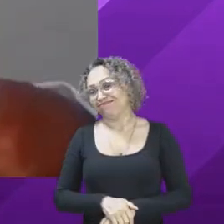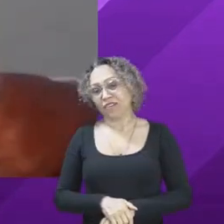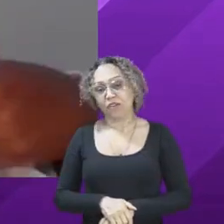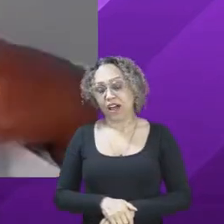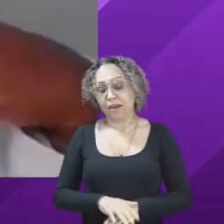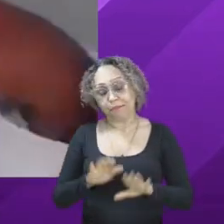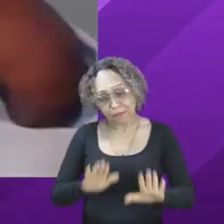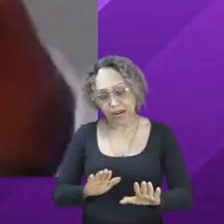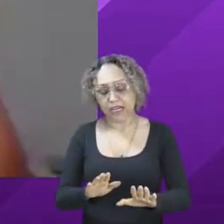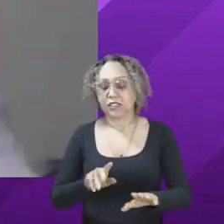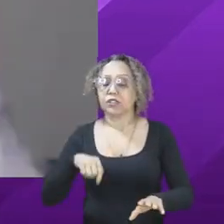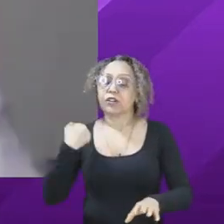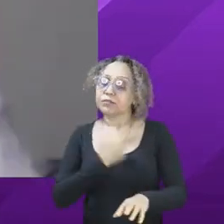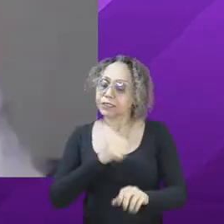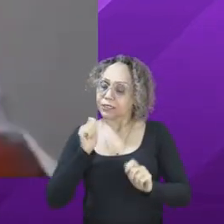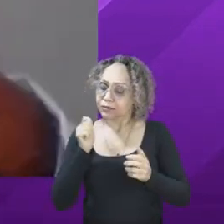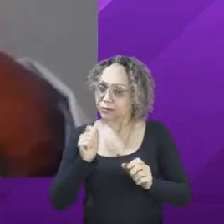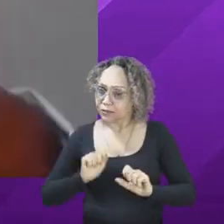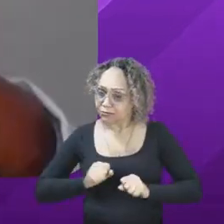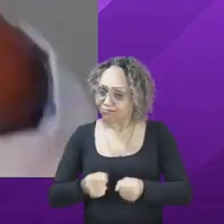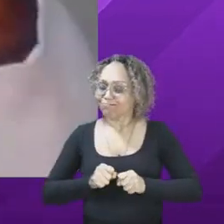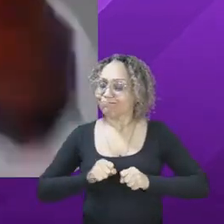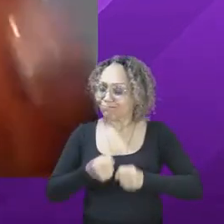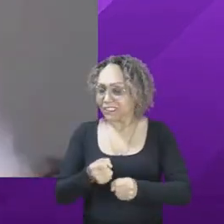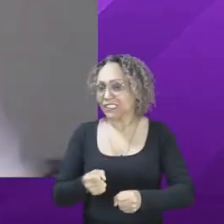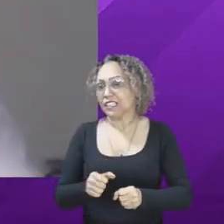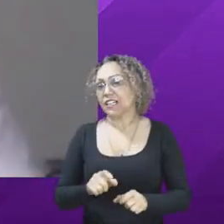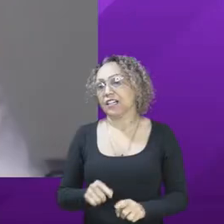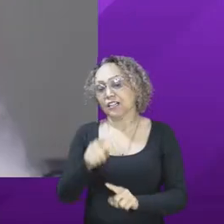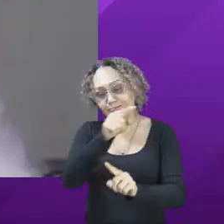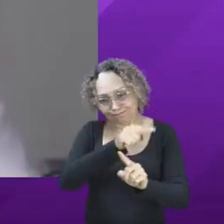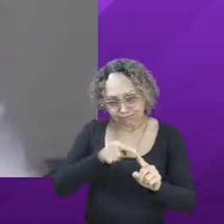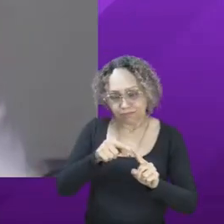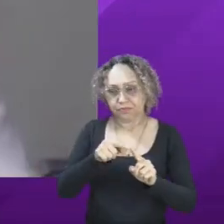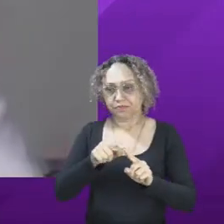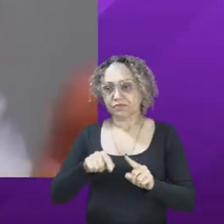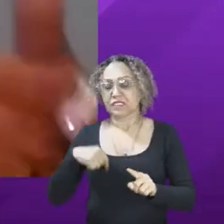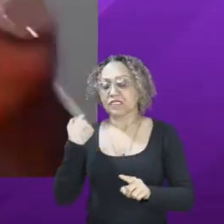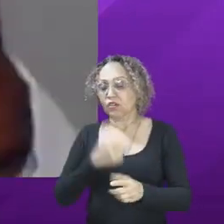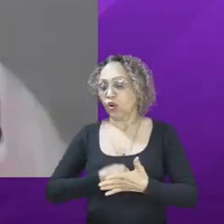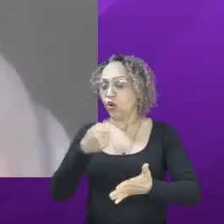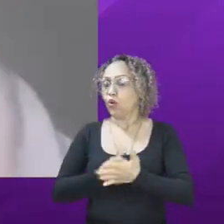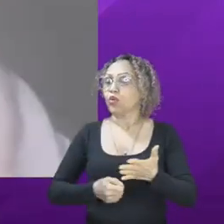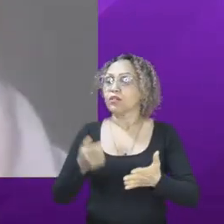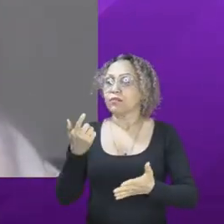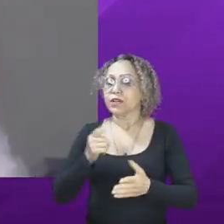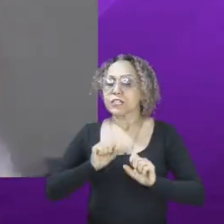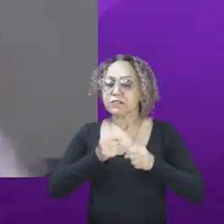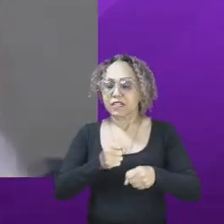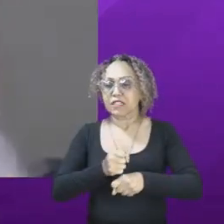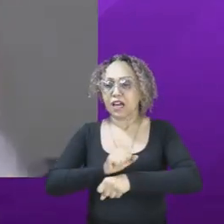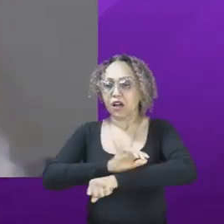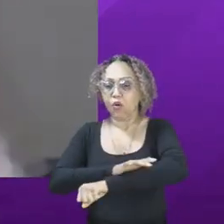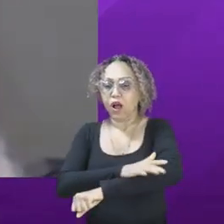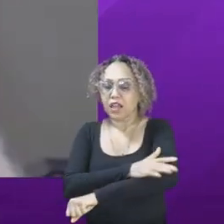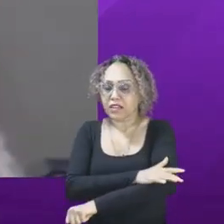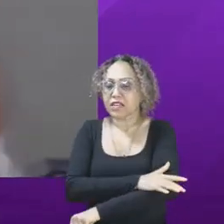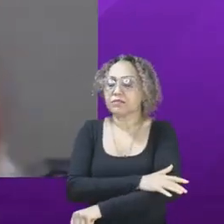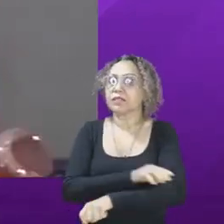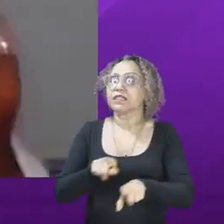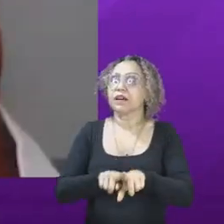ser atualizado. Então a gente marcha para enfrentar o racismo e para anunciar e